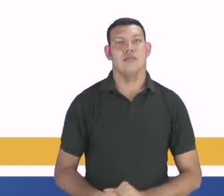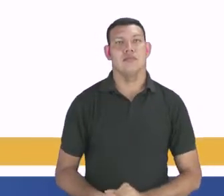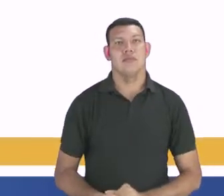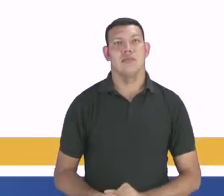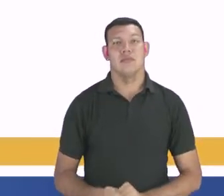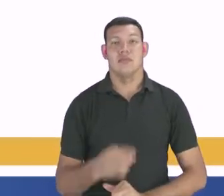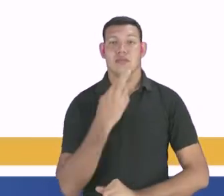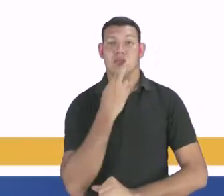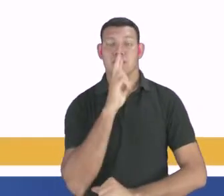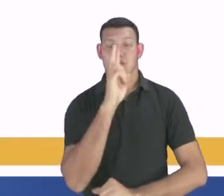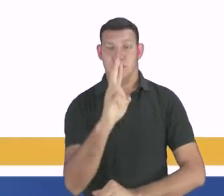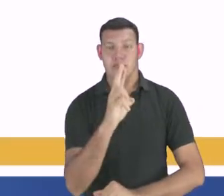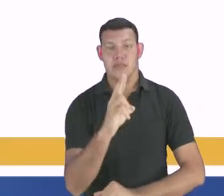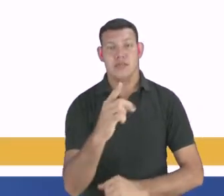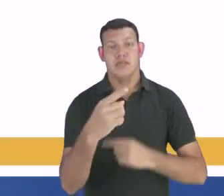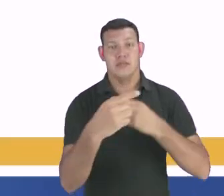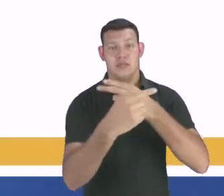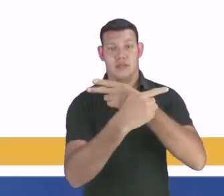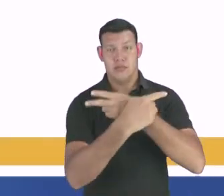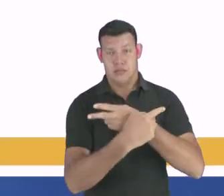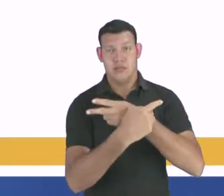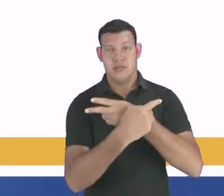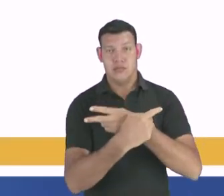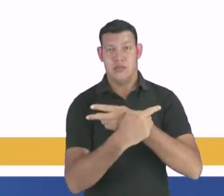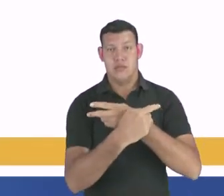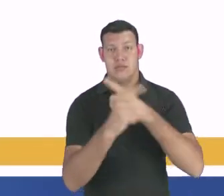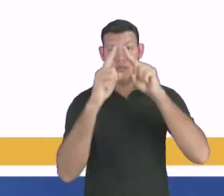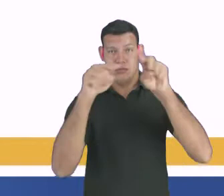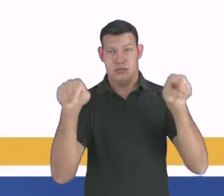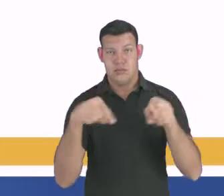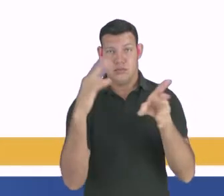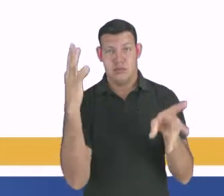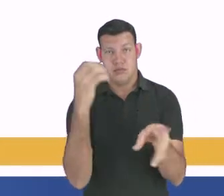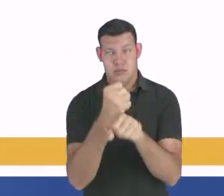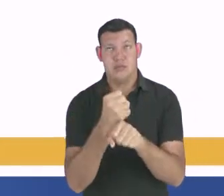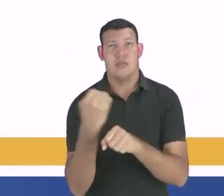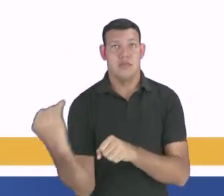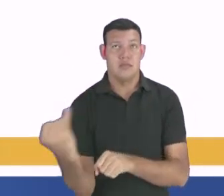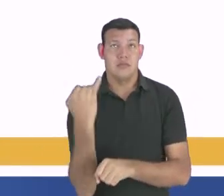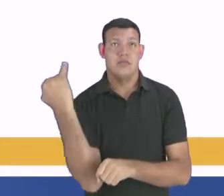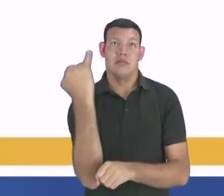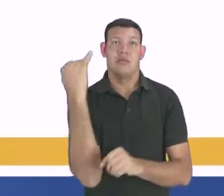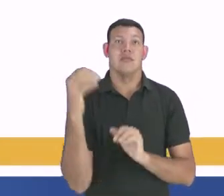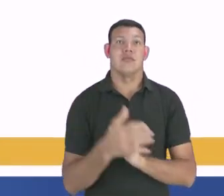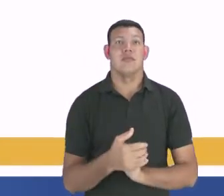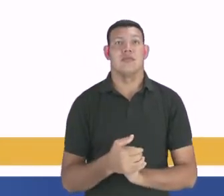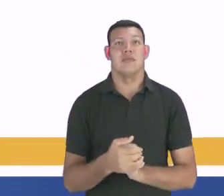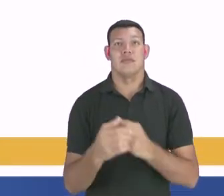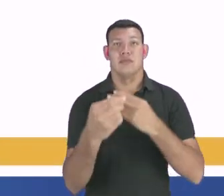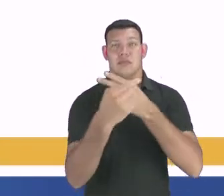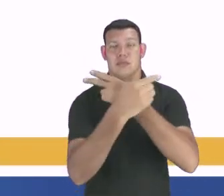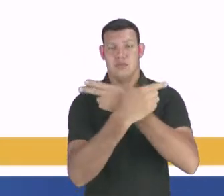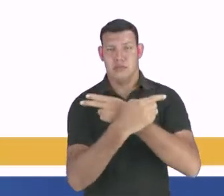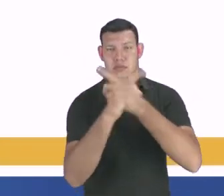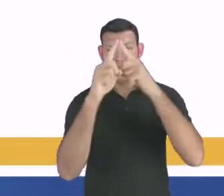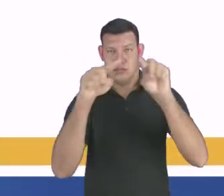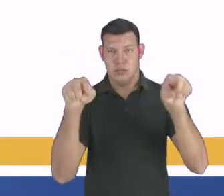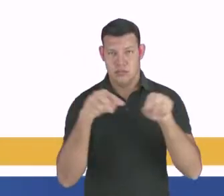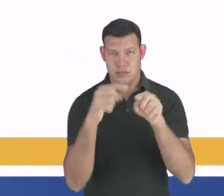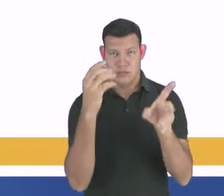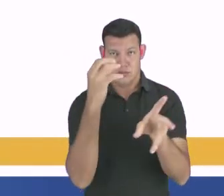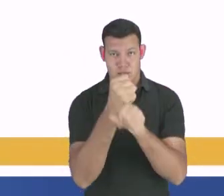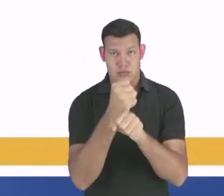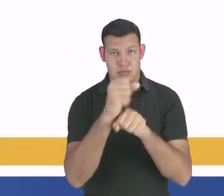Resolução de inequação trigonométricas fundamentais. Quase todas as inequações trigonométricas, quando convenientemente tratadas